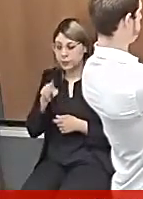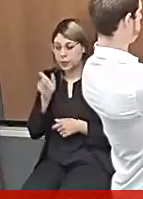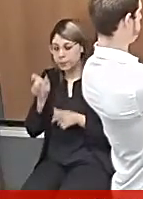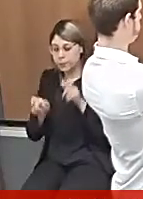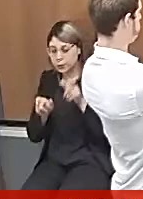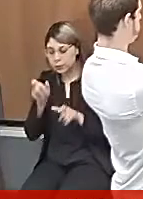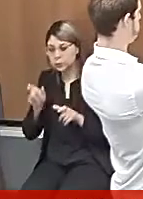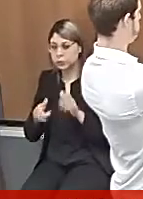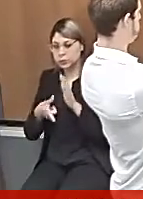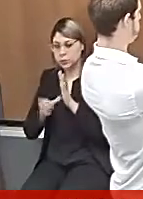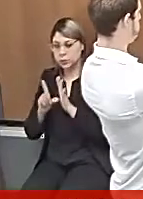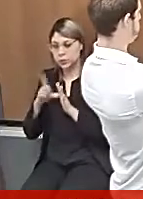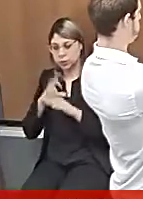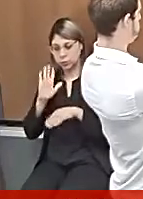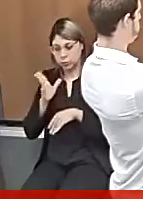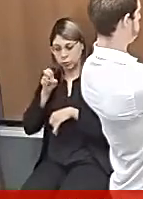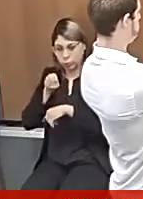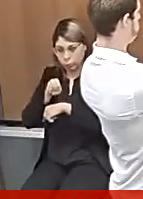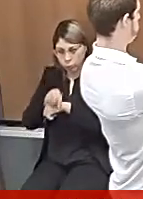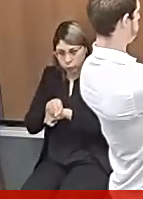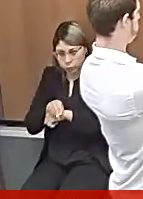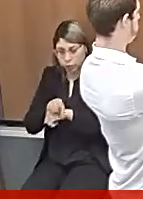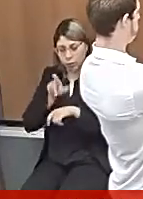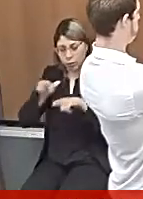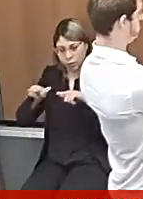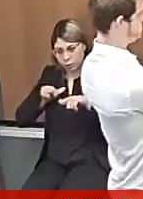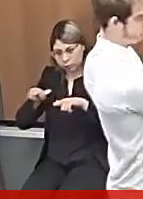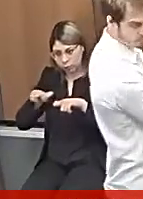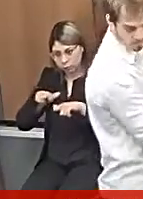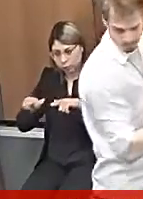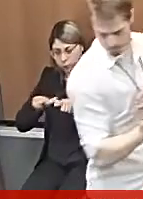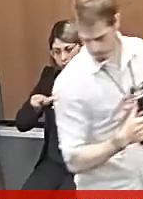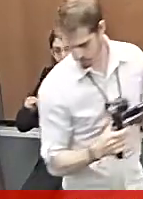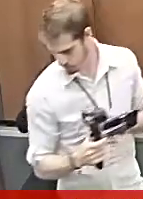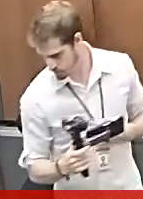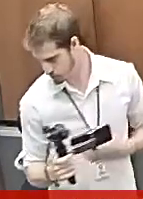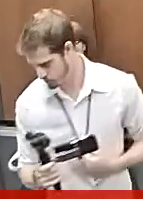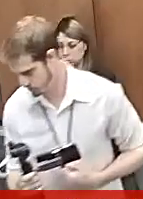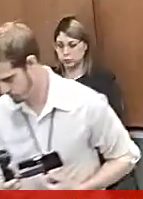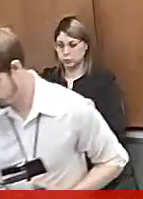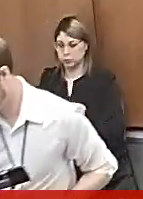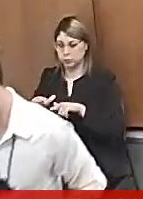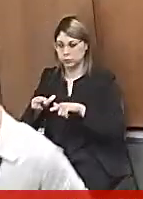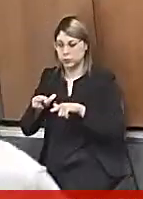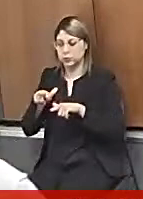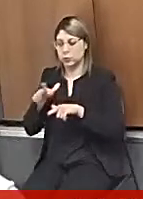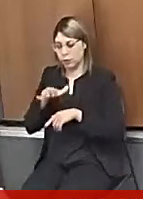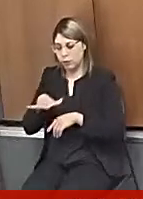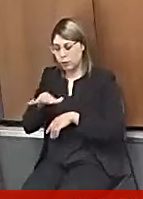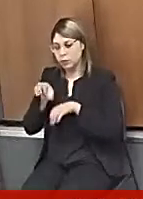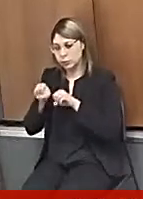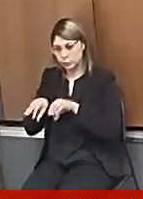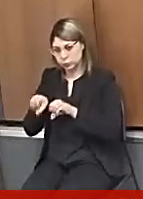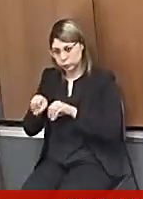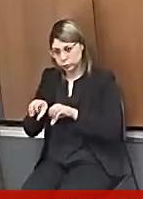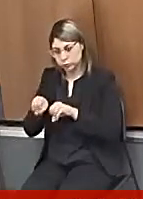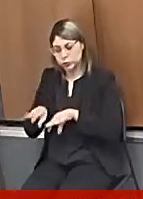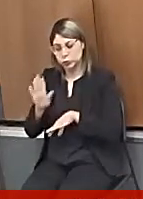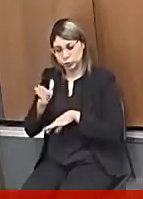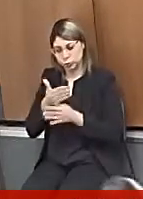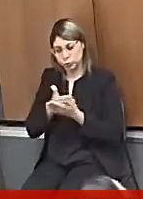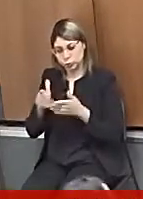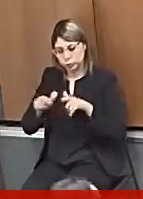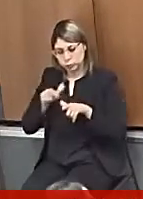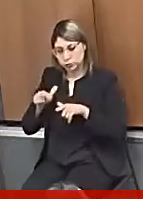que estavam contratadas trabalhando ali no serviço da educação trabalhando